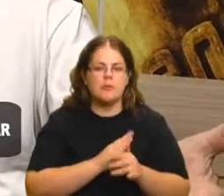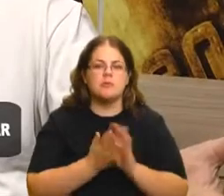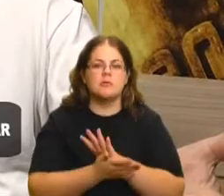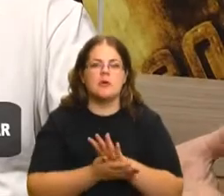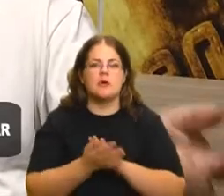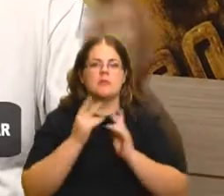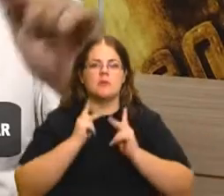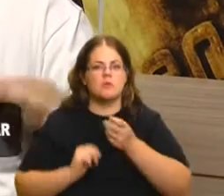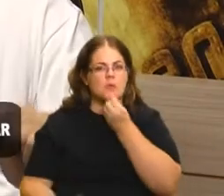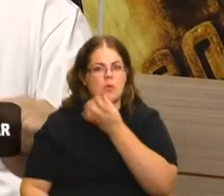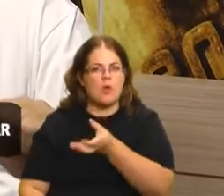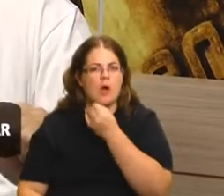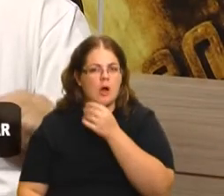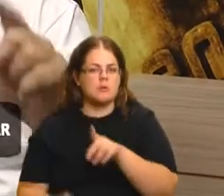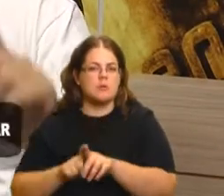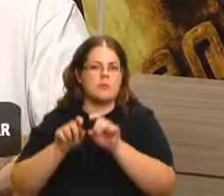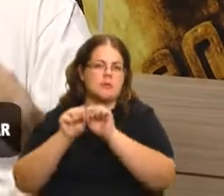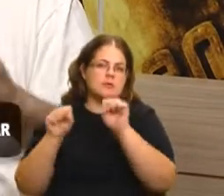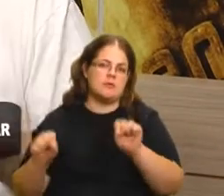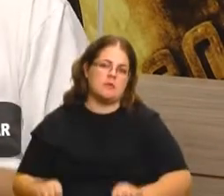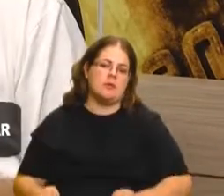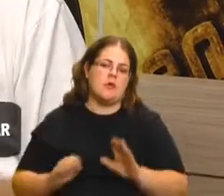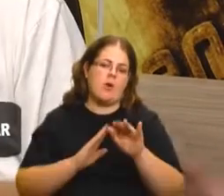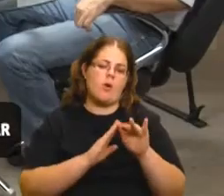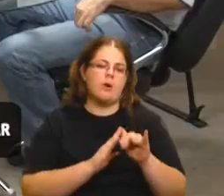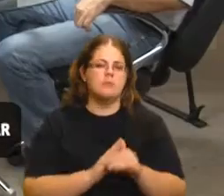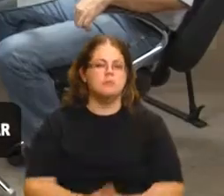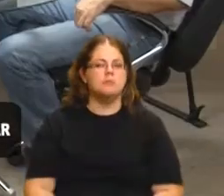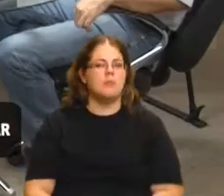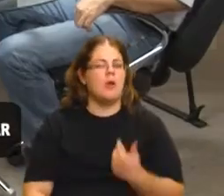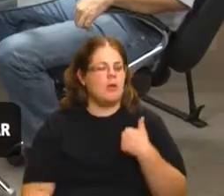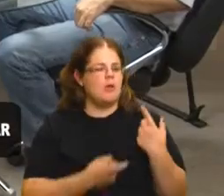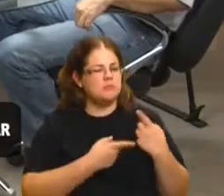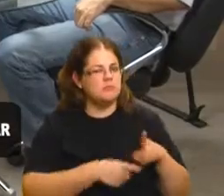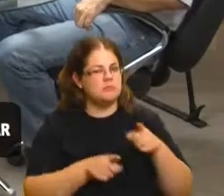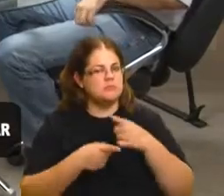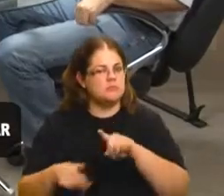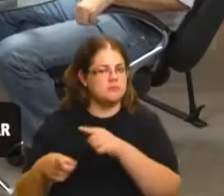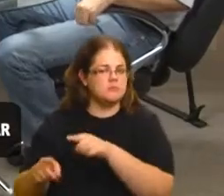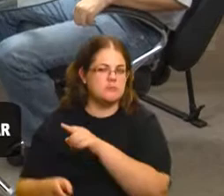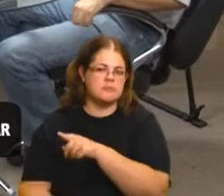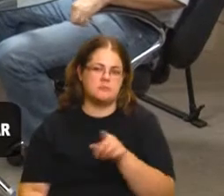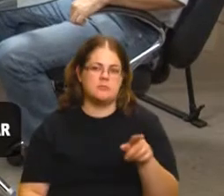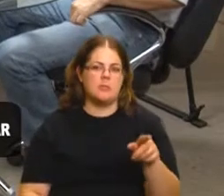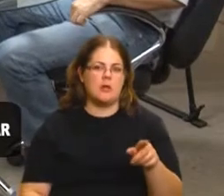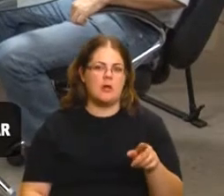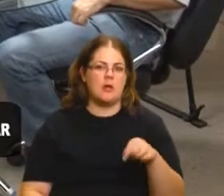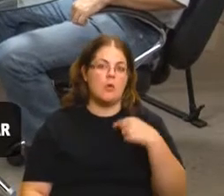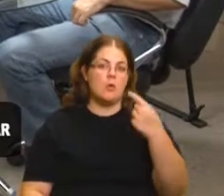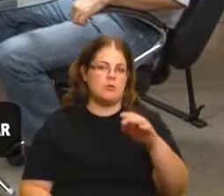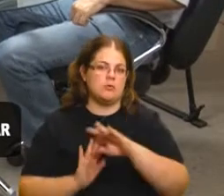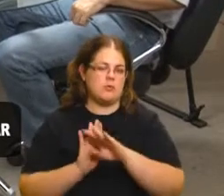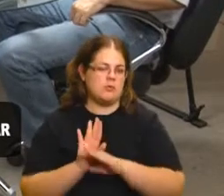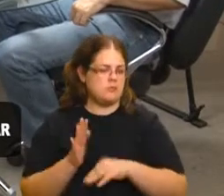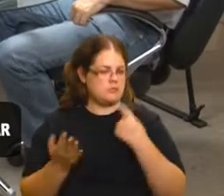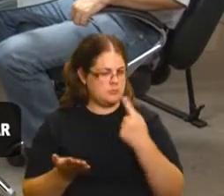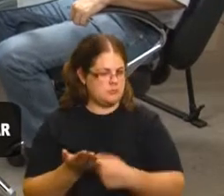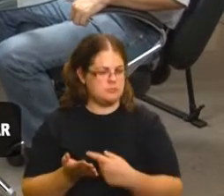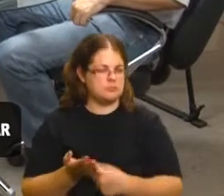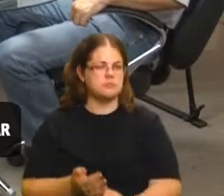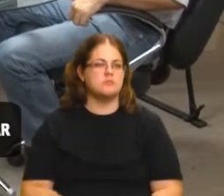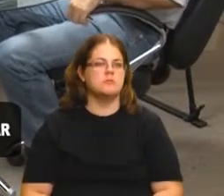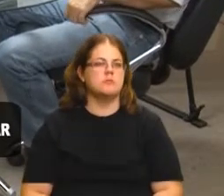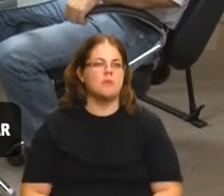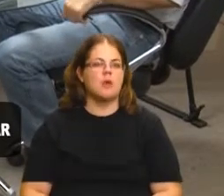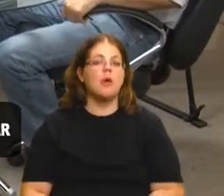quem denuncie. E o sistema era favorável à corrupção. Eu vou deixar uma provocação para um tema de um Câmara Debate que a gente pode